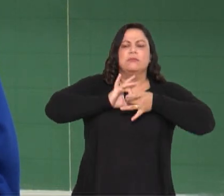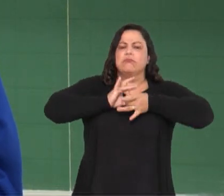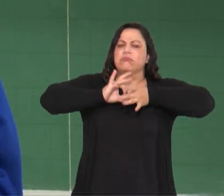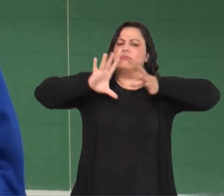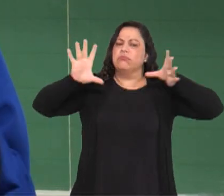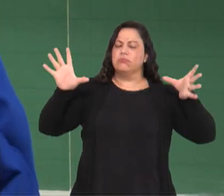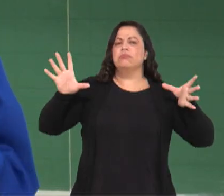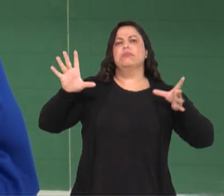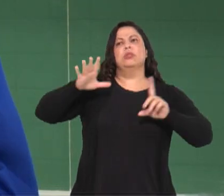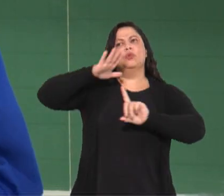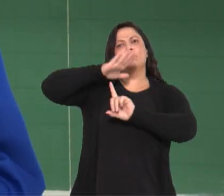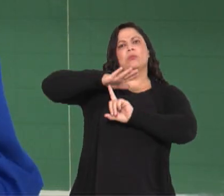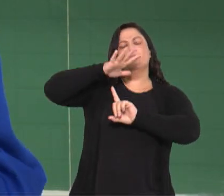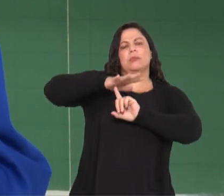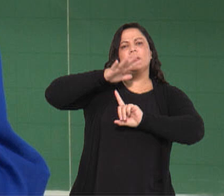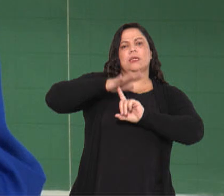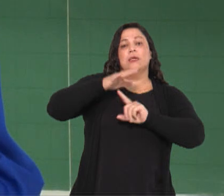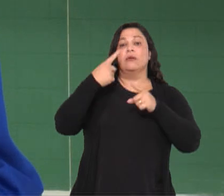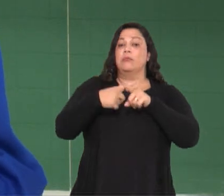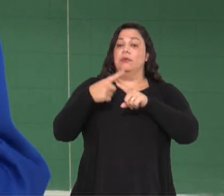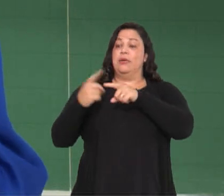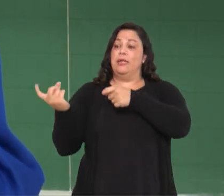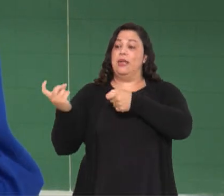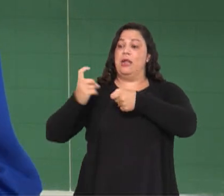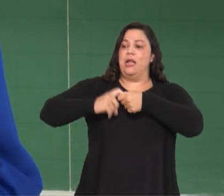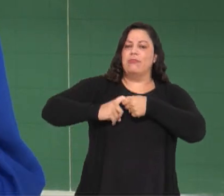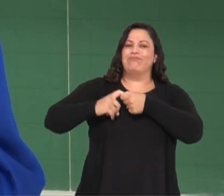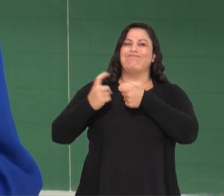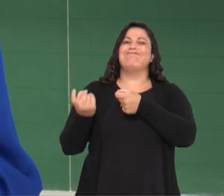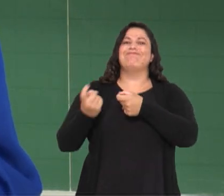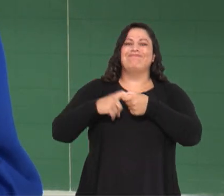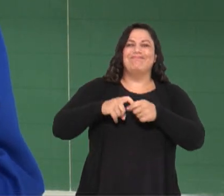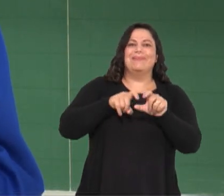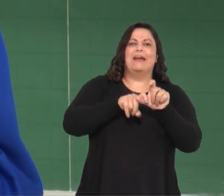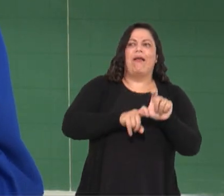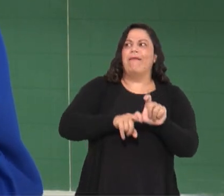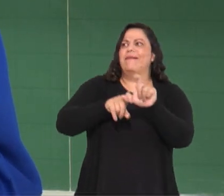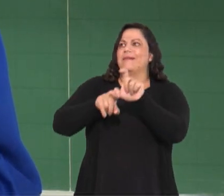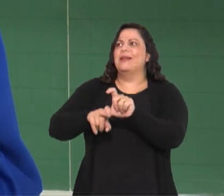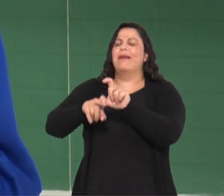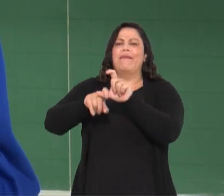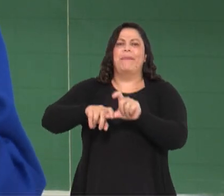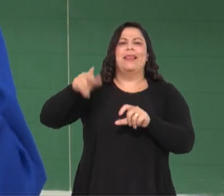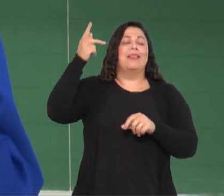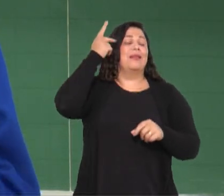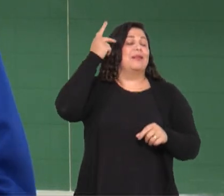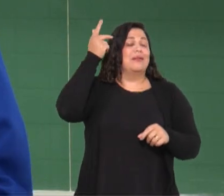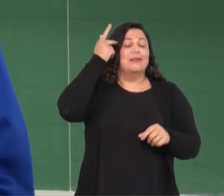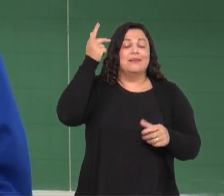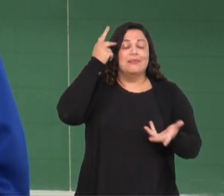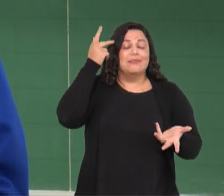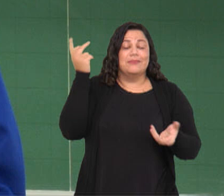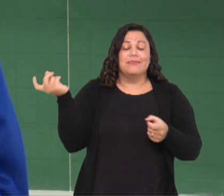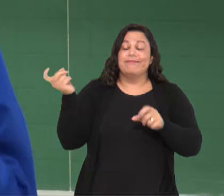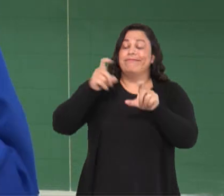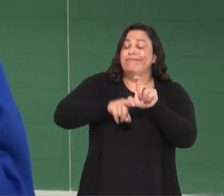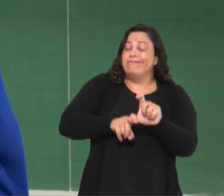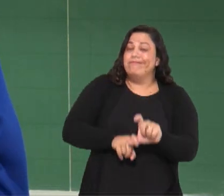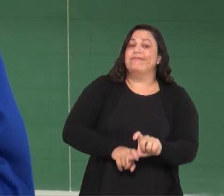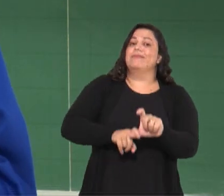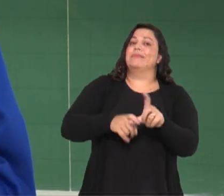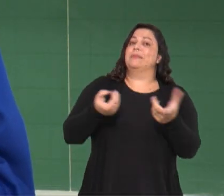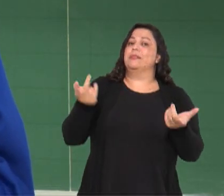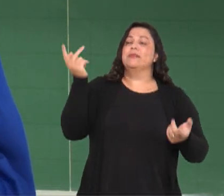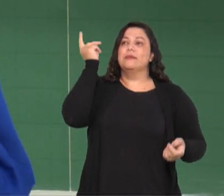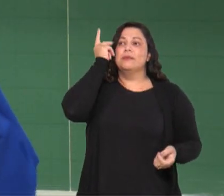do Paraná. Até então, o Paraná estava ali dependente demais de São Paulo, pertencia a São Paulo, né?